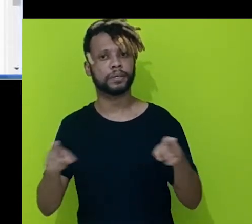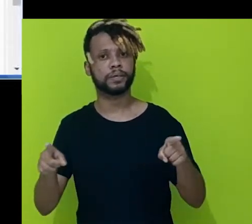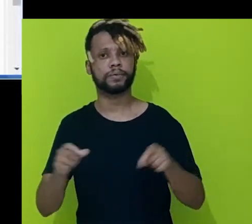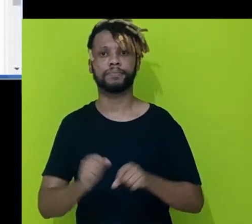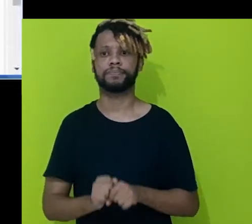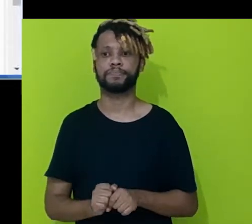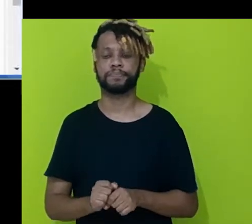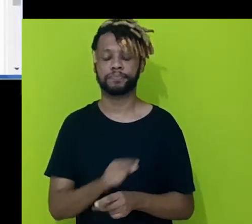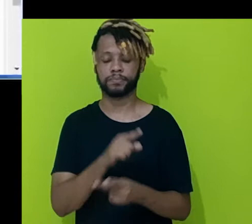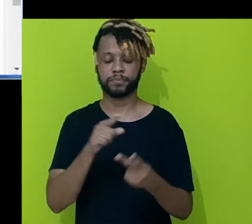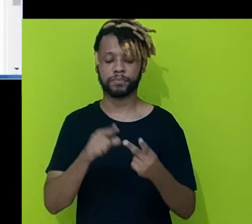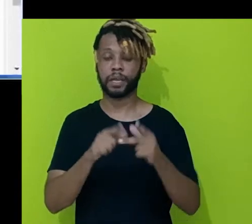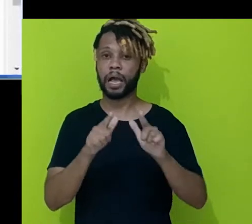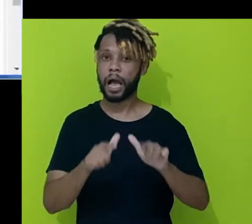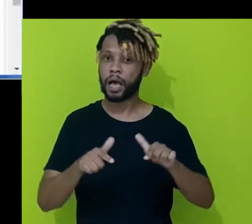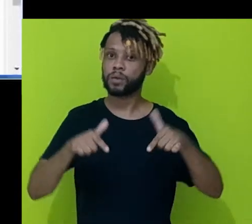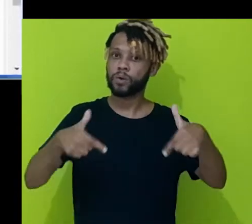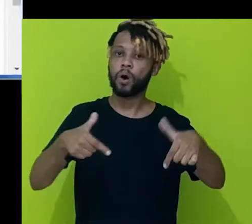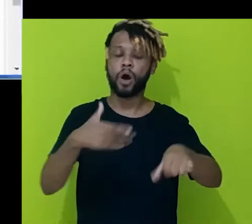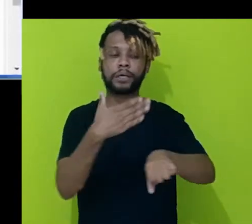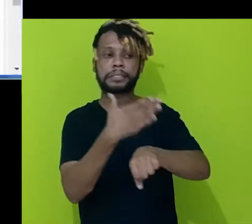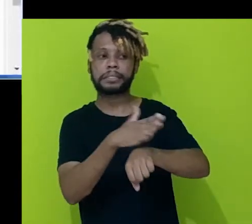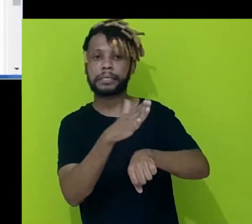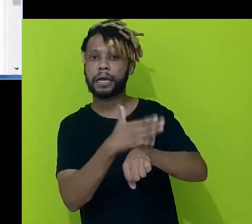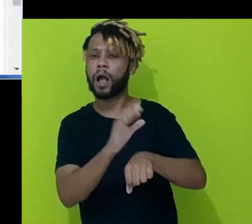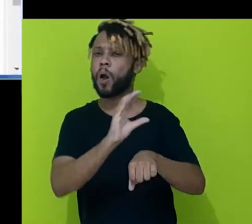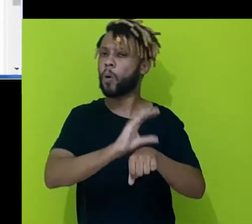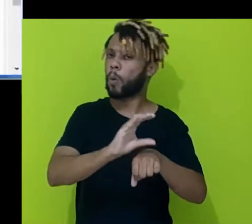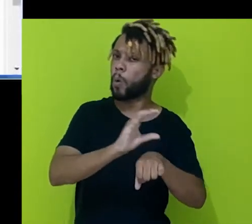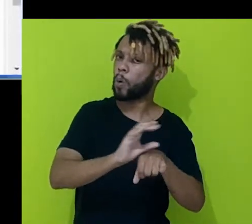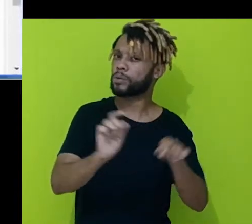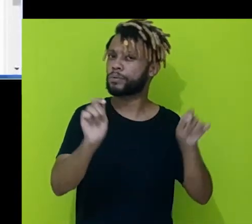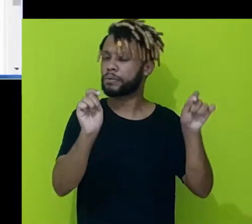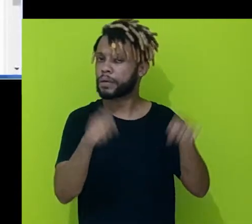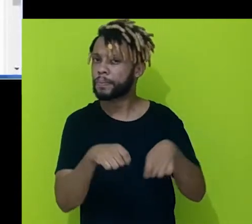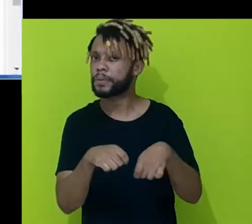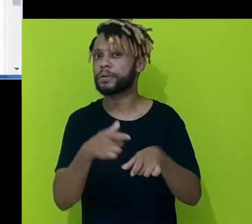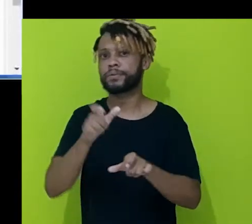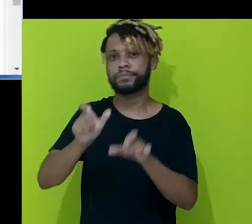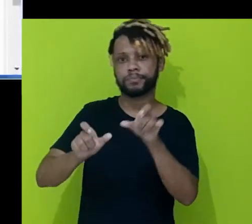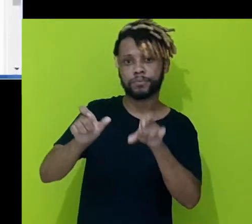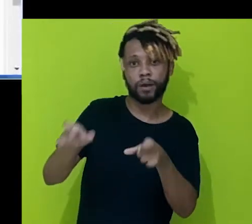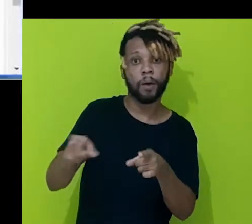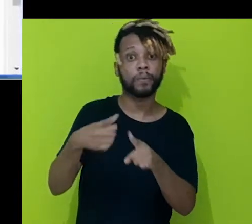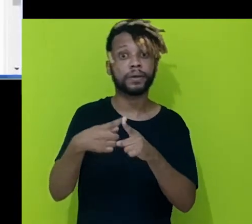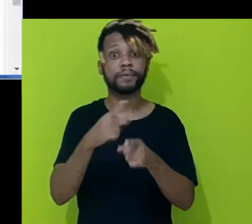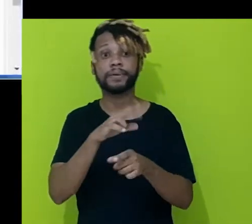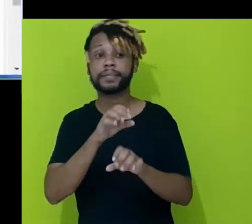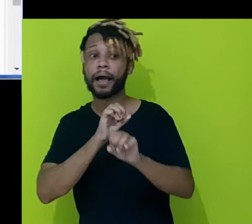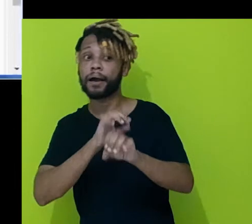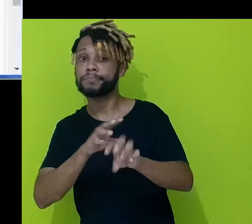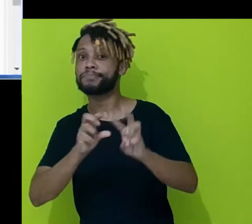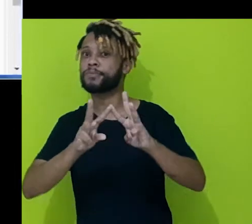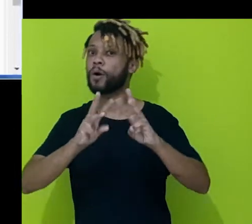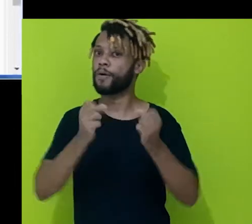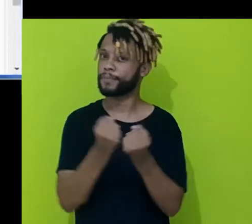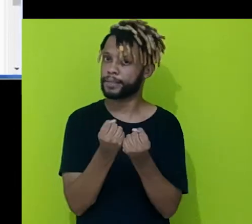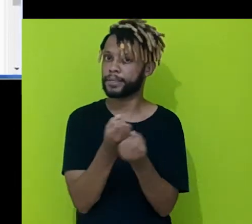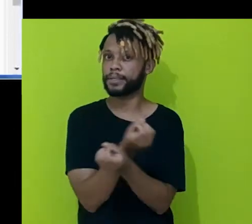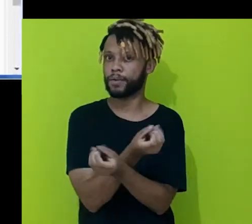ações de capacitação e treinamento de pessoal, porque você vai estar oferecendo oficinas, tá? Então aqui